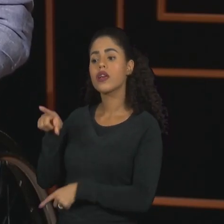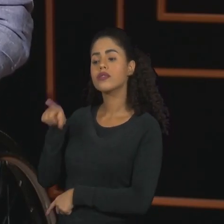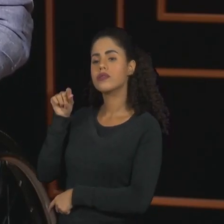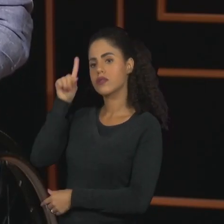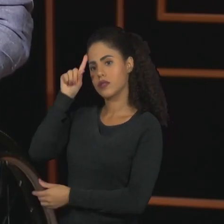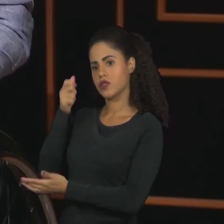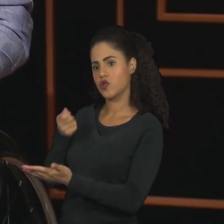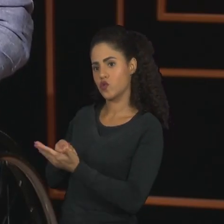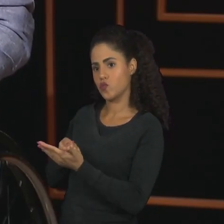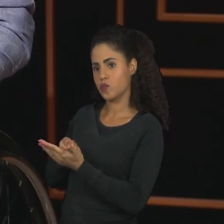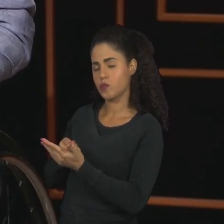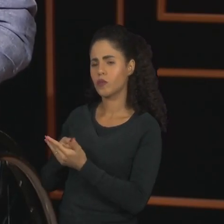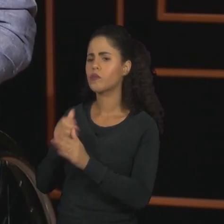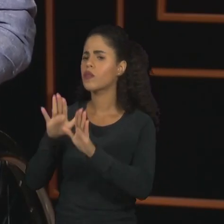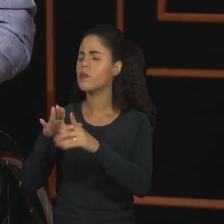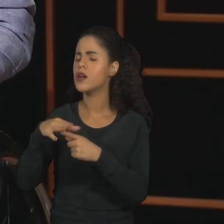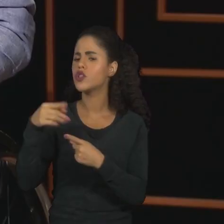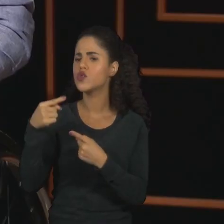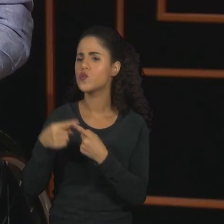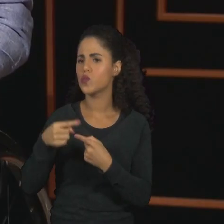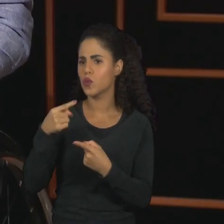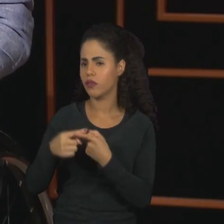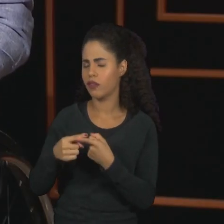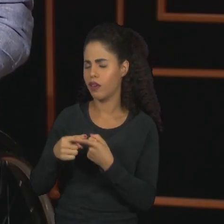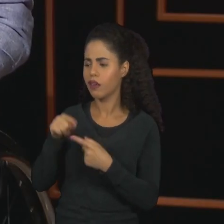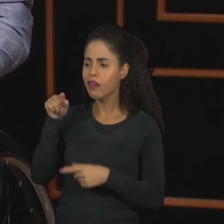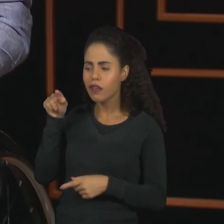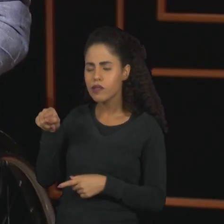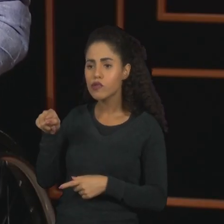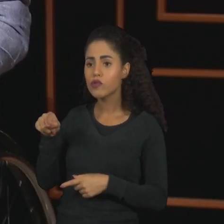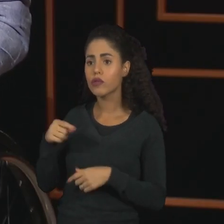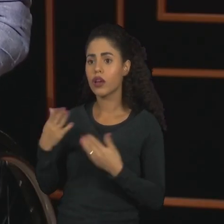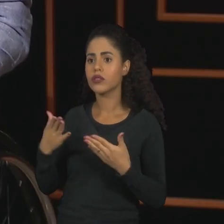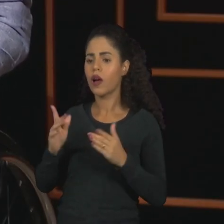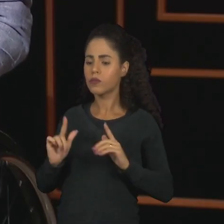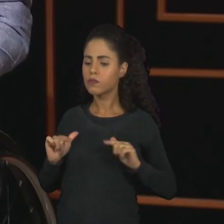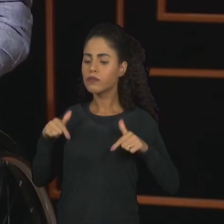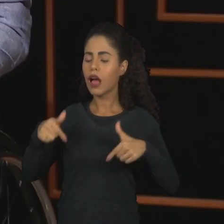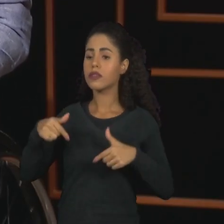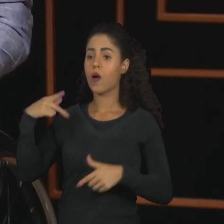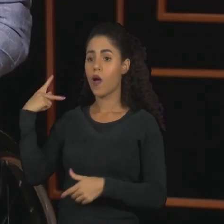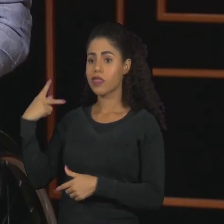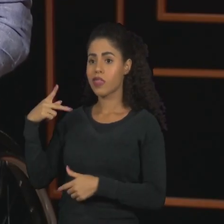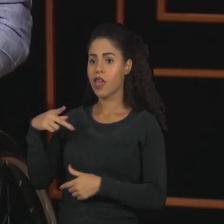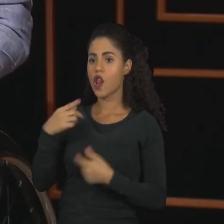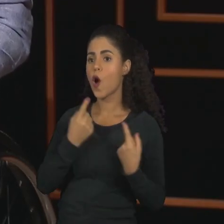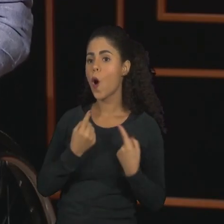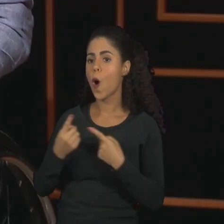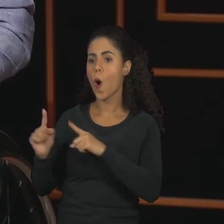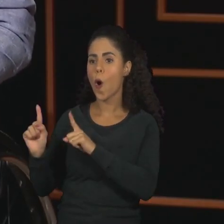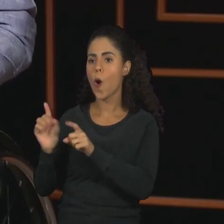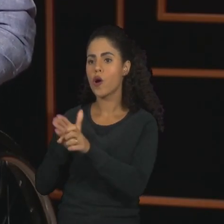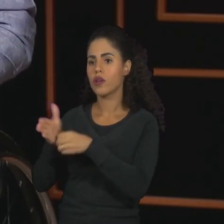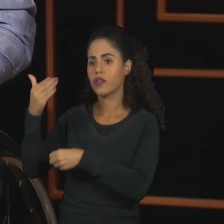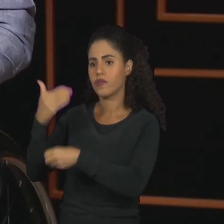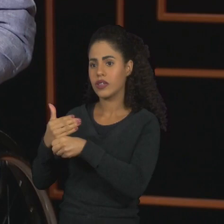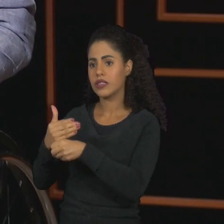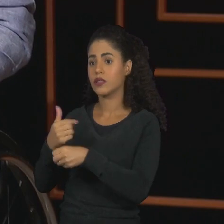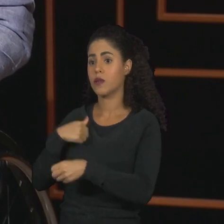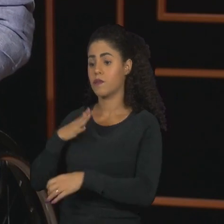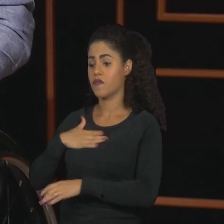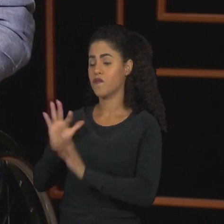Então, porque essa postura antifascista na